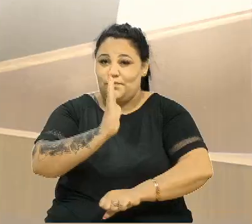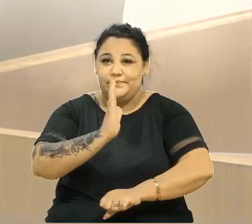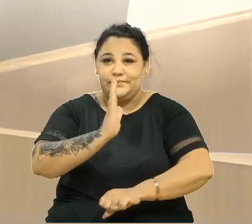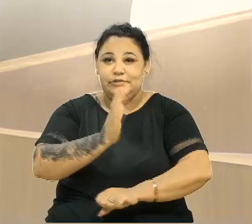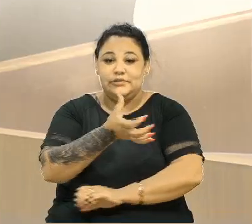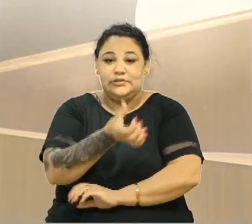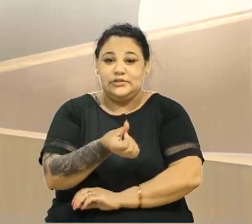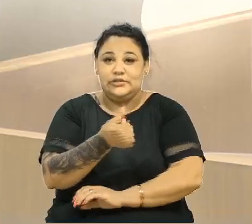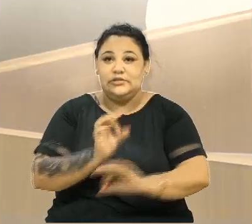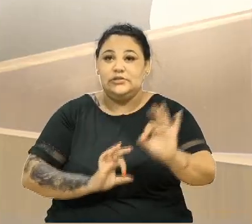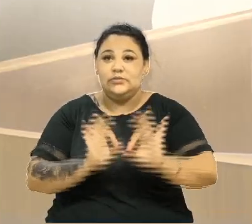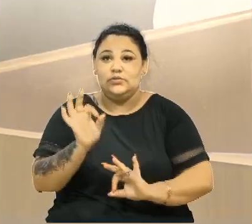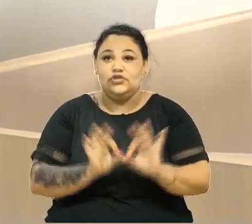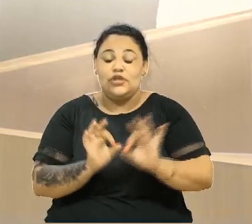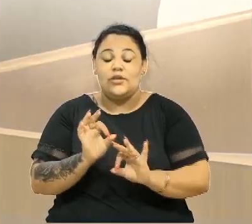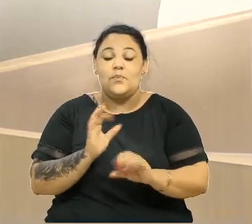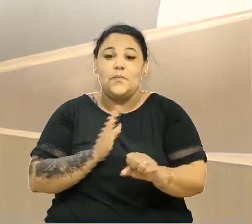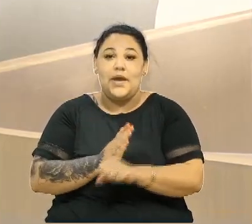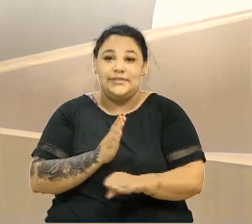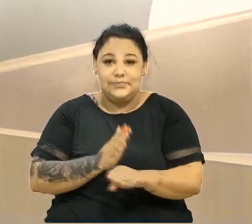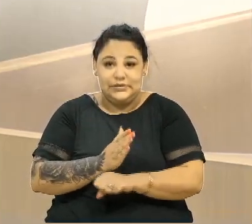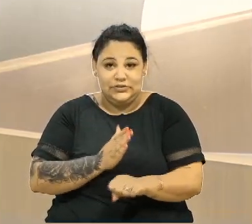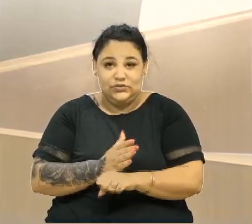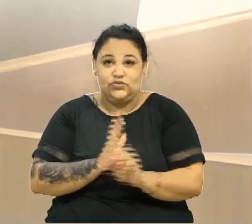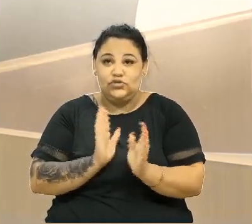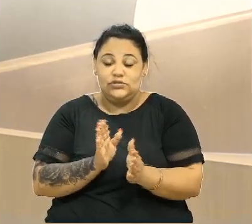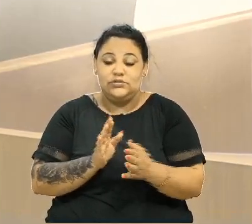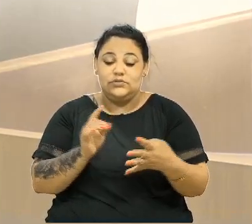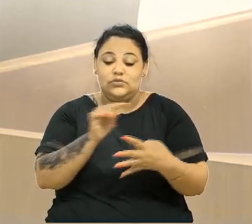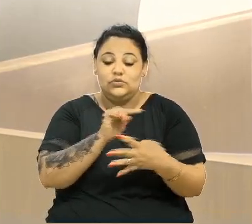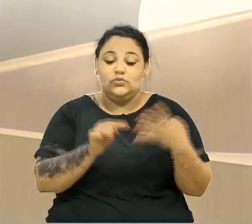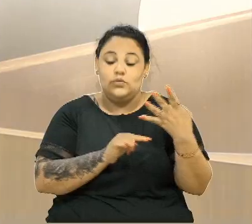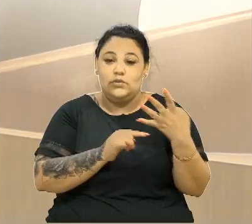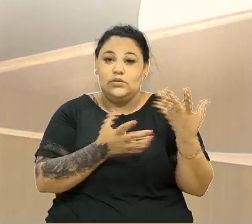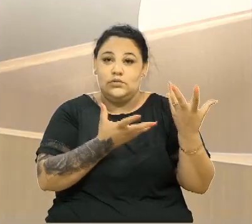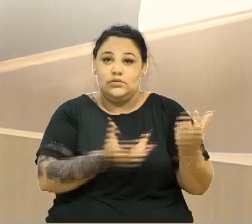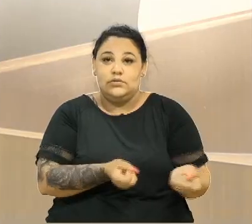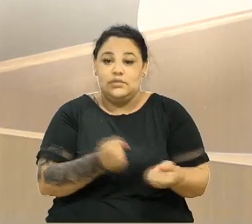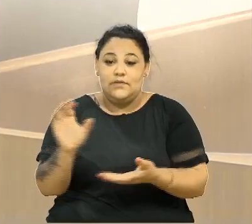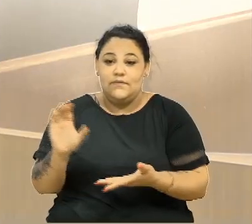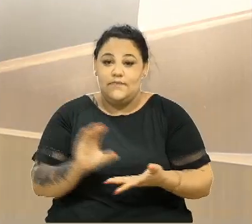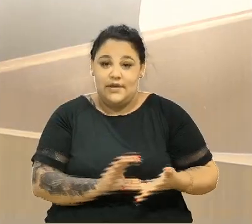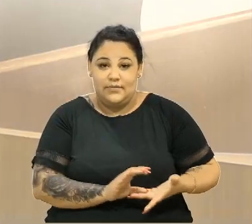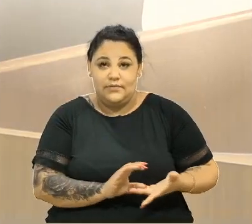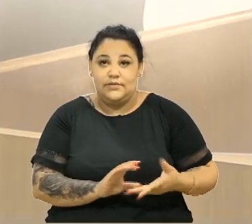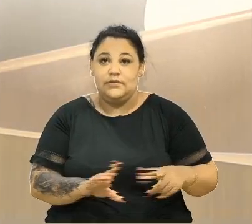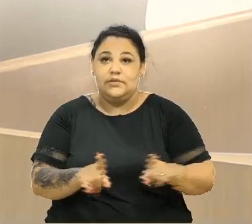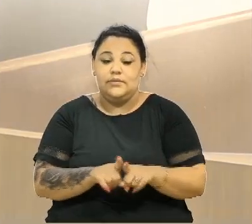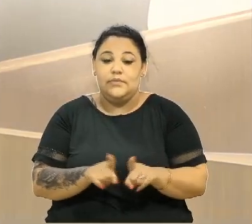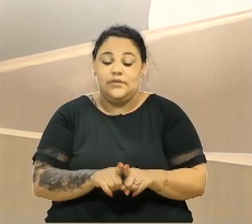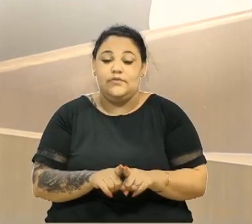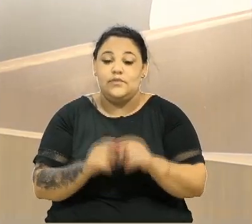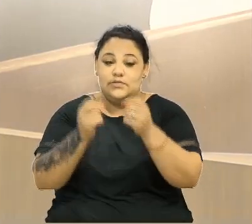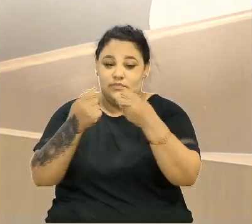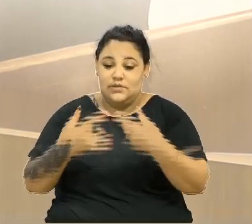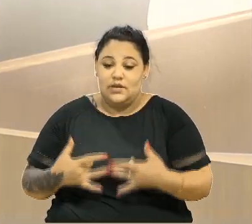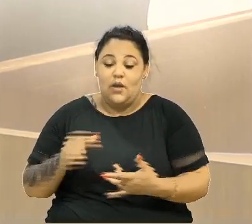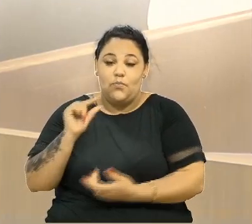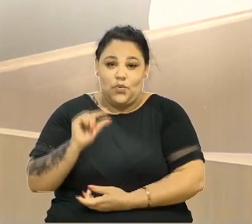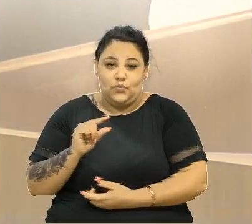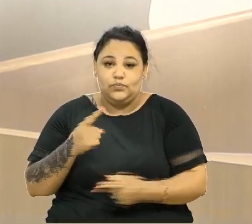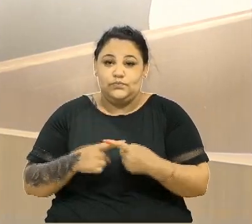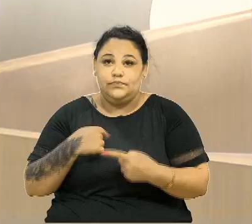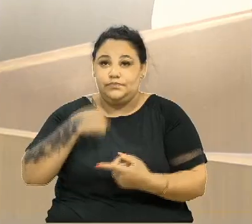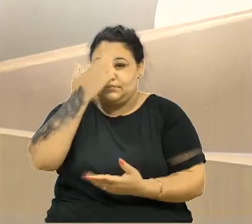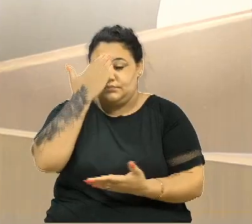6 projetos que estão concorrendo. Os 4 primeiros receberão recursos. Vou explicar um pouquinho, porque eu acredito que todo mundo já